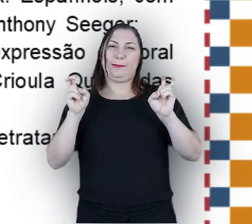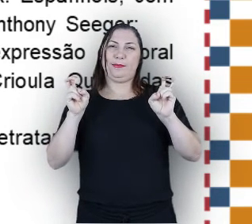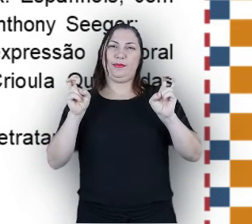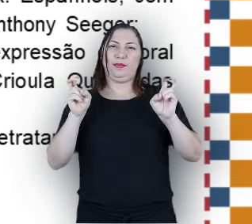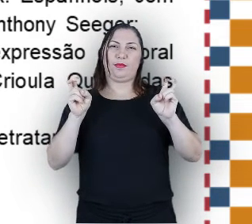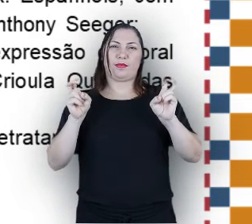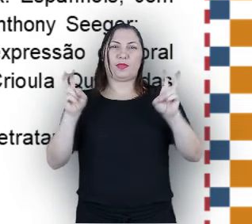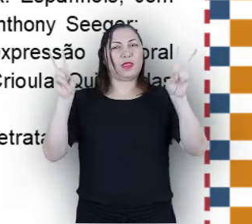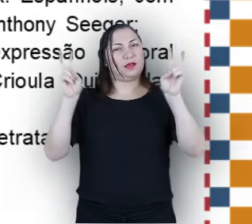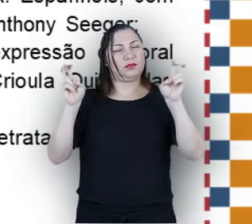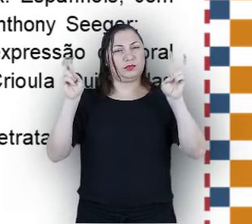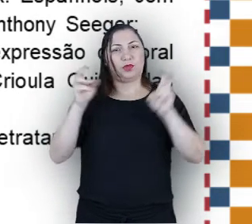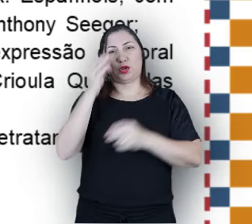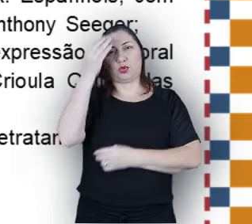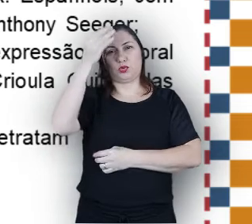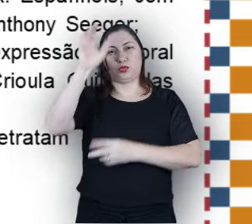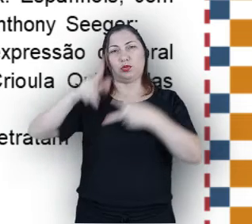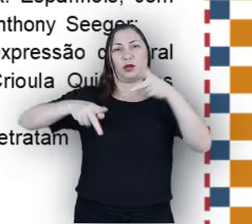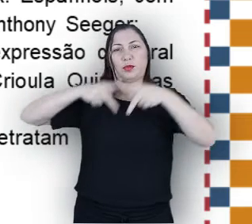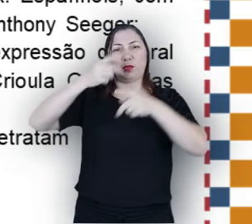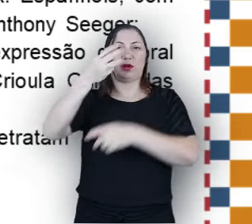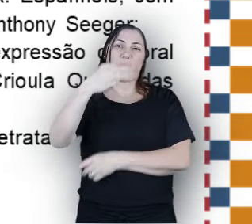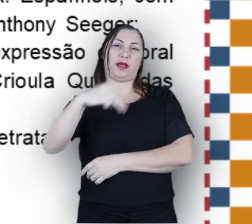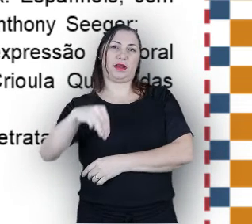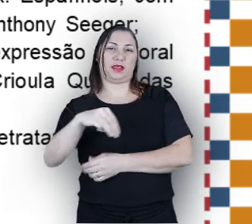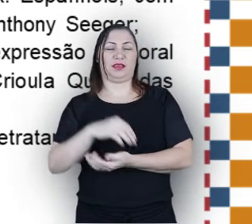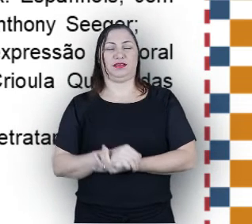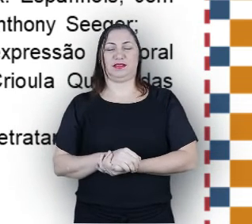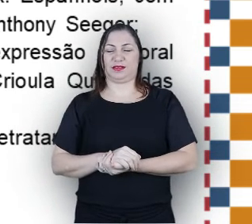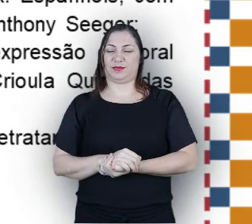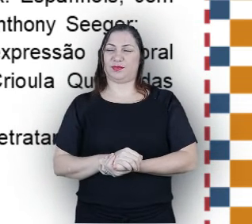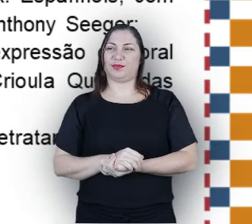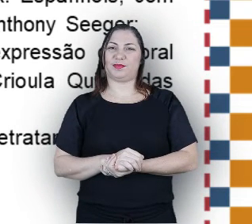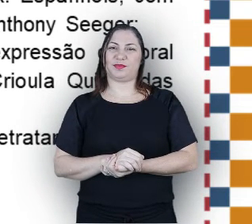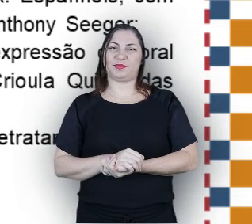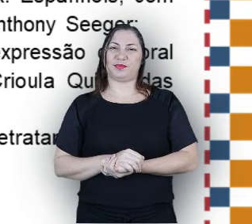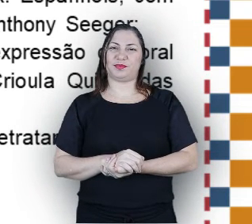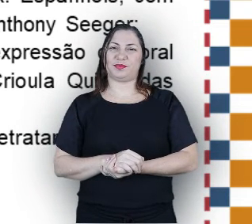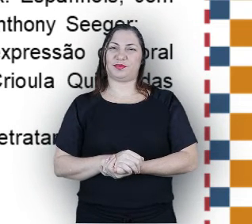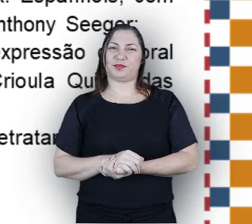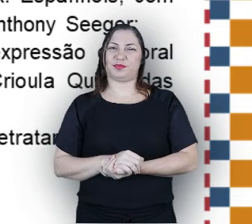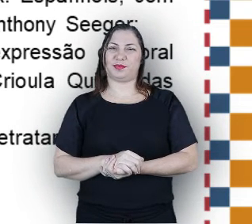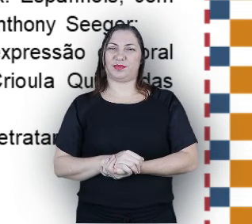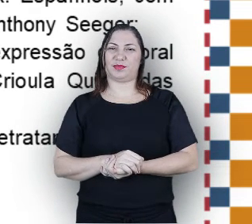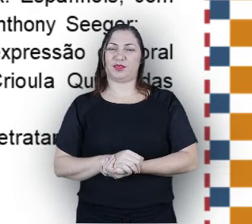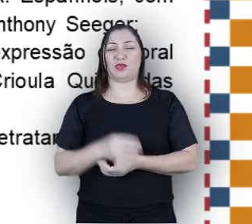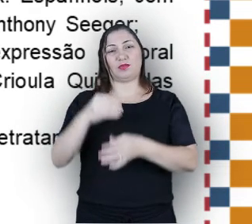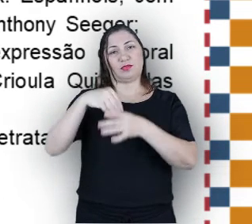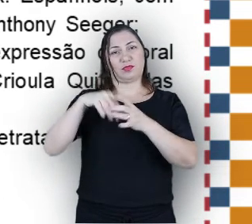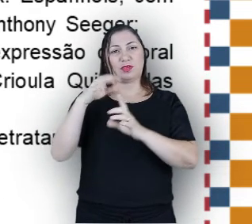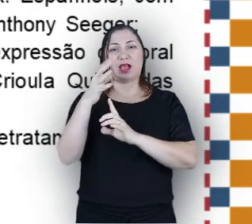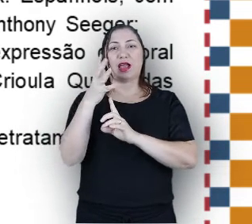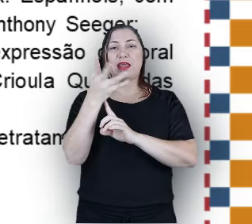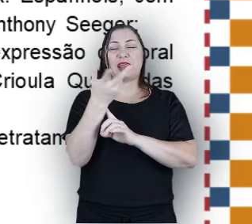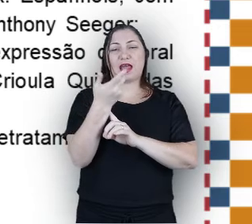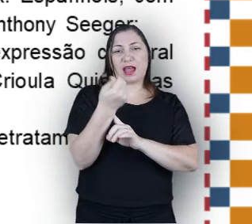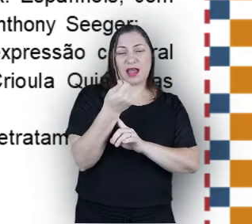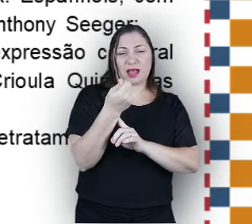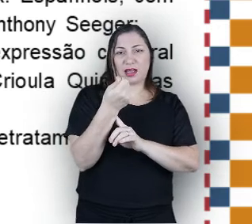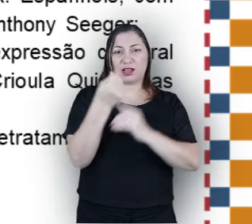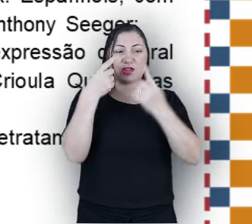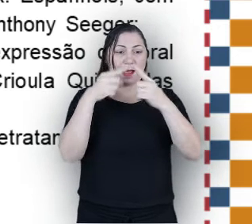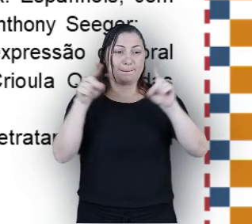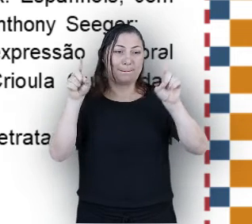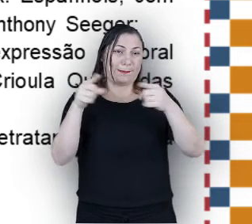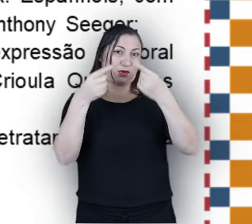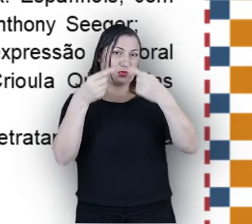acontecer, esse concurso. Os alunos já estão produzindo seus textos. Com a temática, os contos seriam feitos com